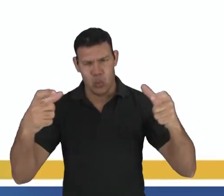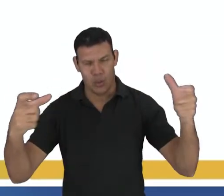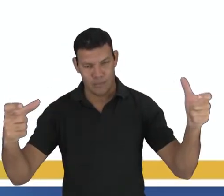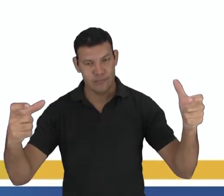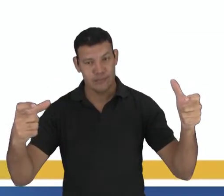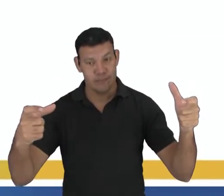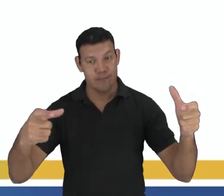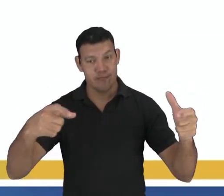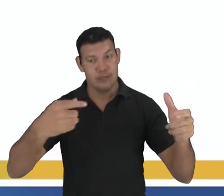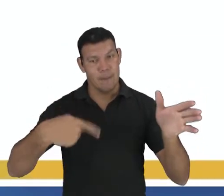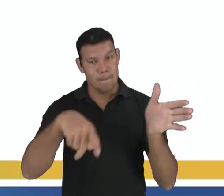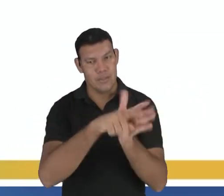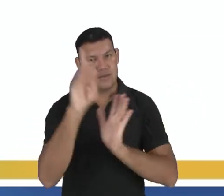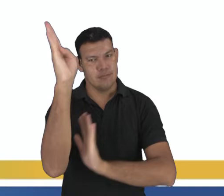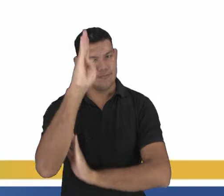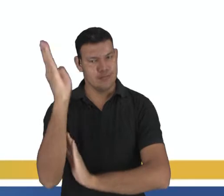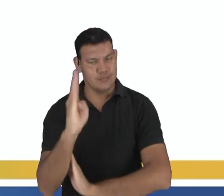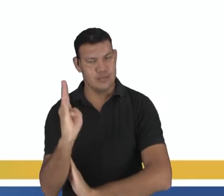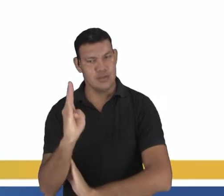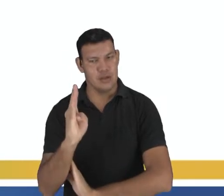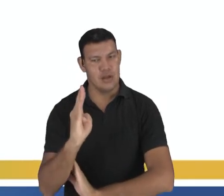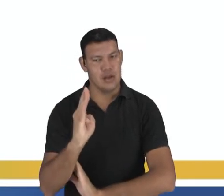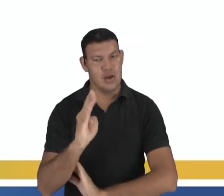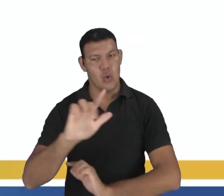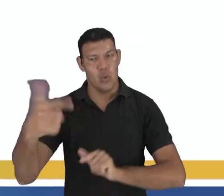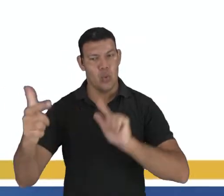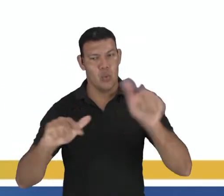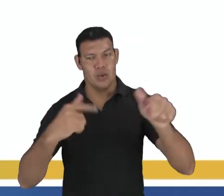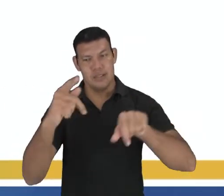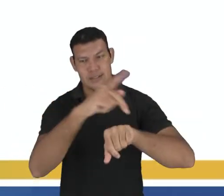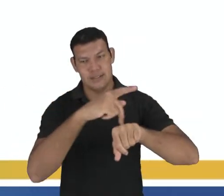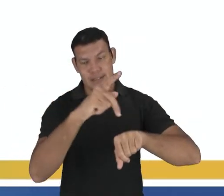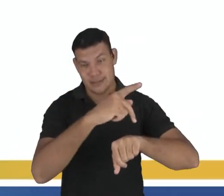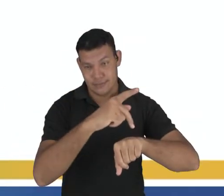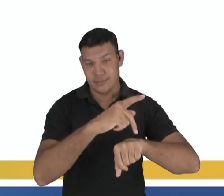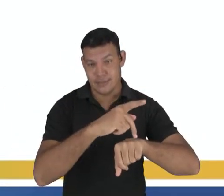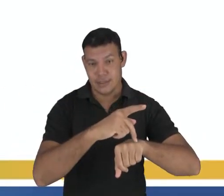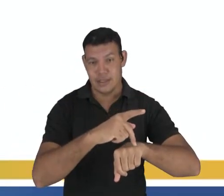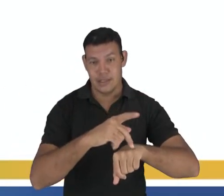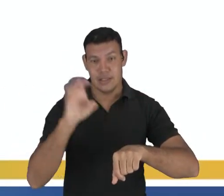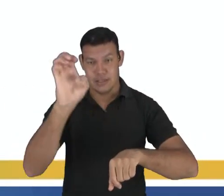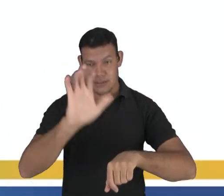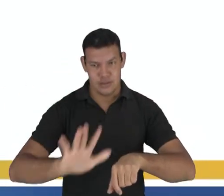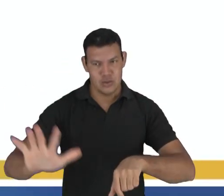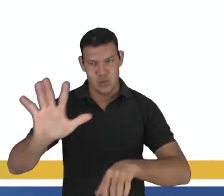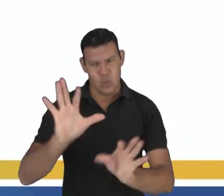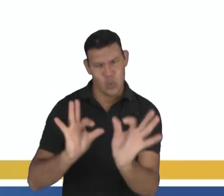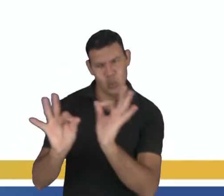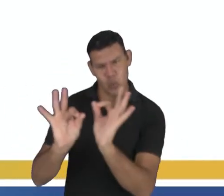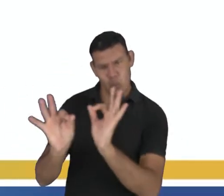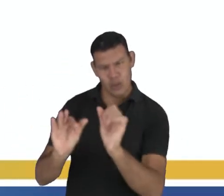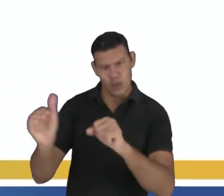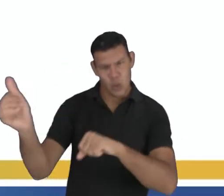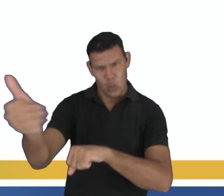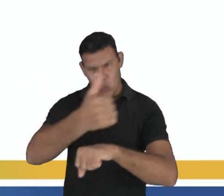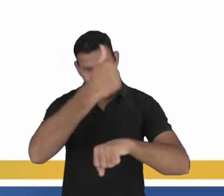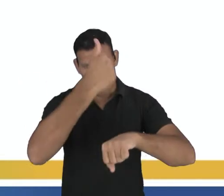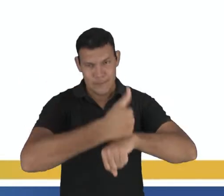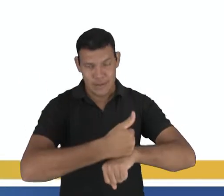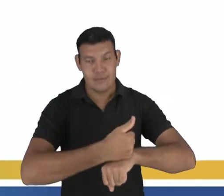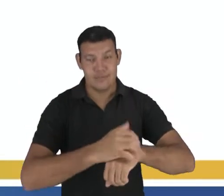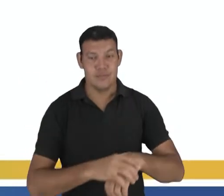no Brasil, pois era assim que muitos países da Europa organizavam as suas colônias. Essa divergência de visão de